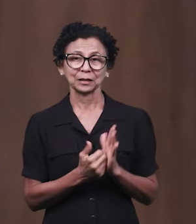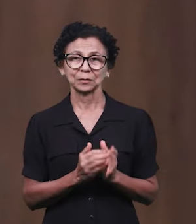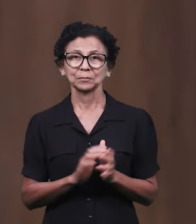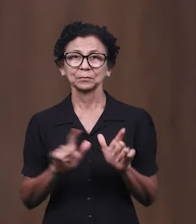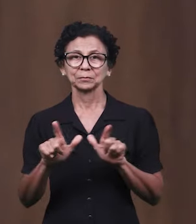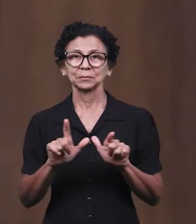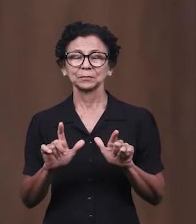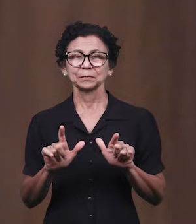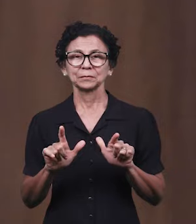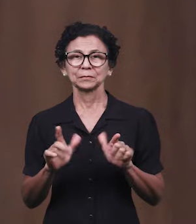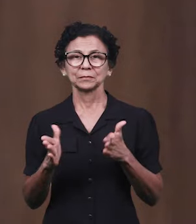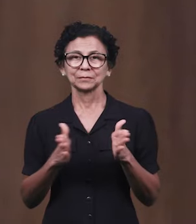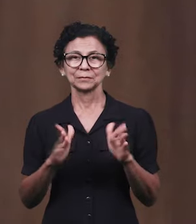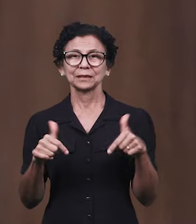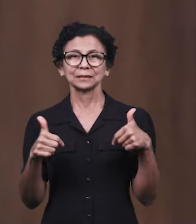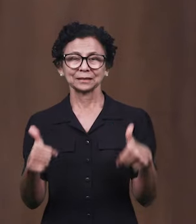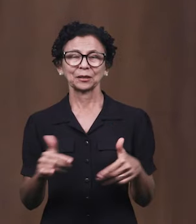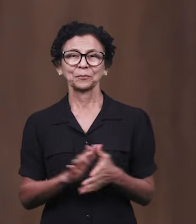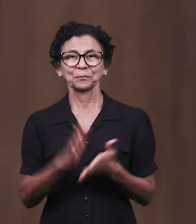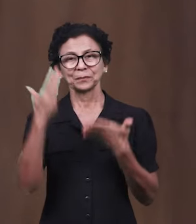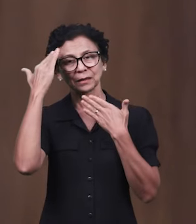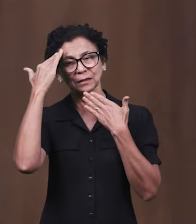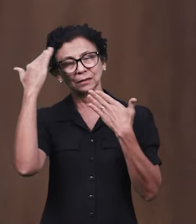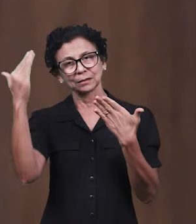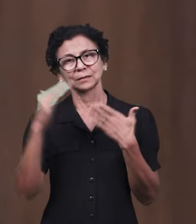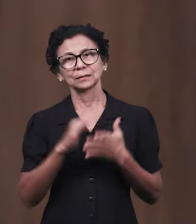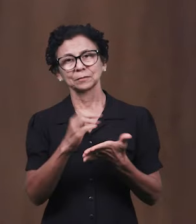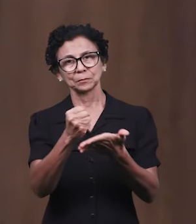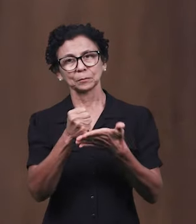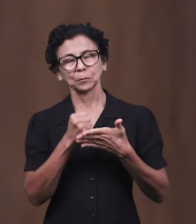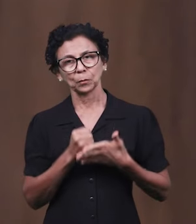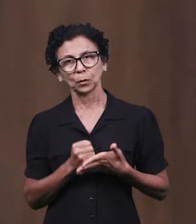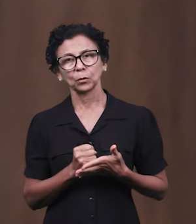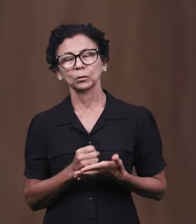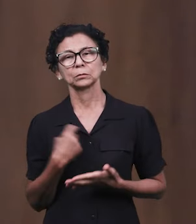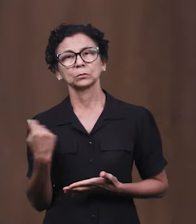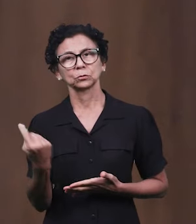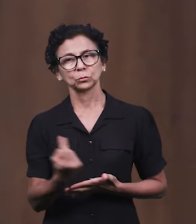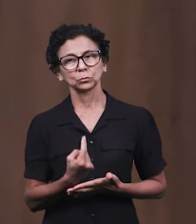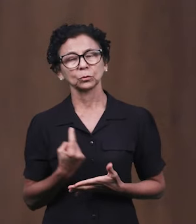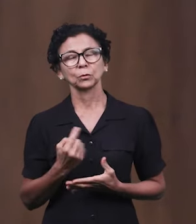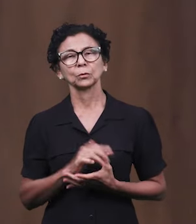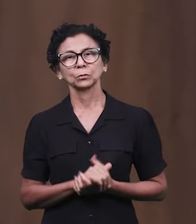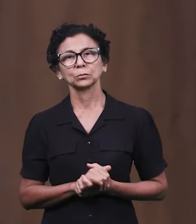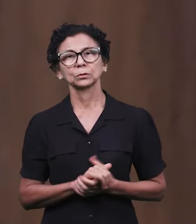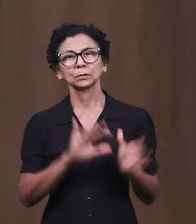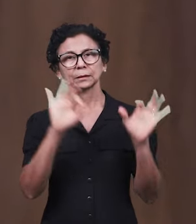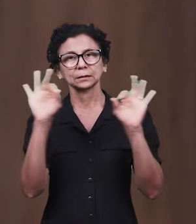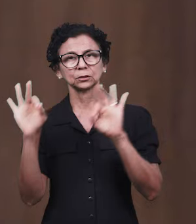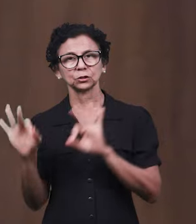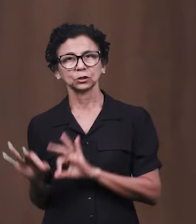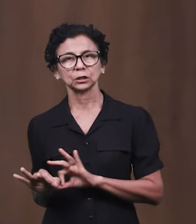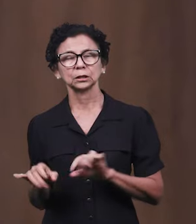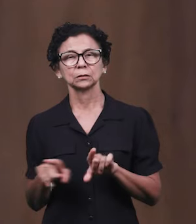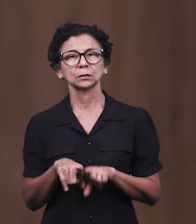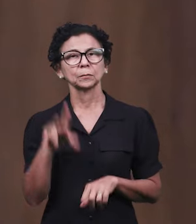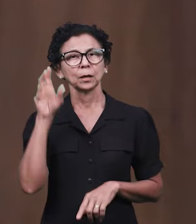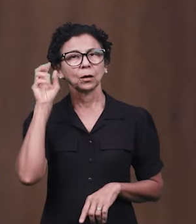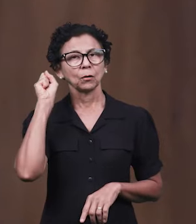Ação. Nós agradecemos a colaboração de todos, daqueles que estão nos ouvindo, aqueles que estão